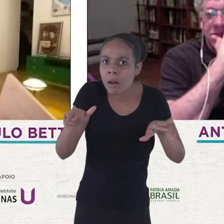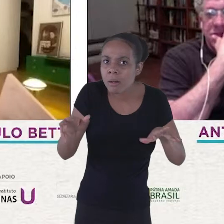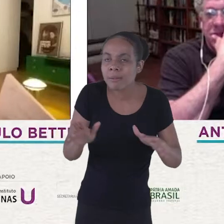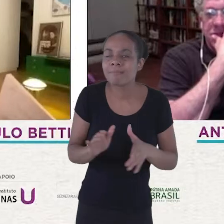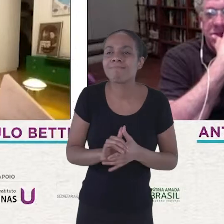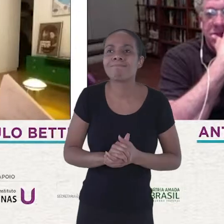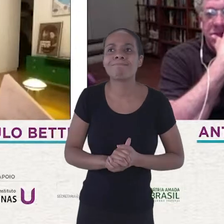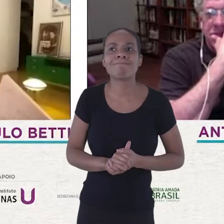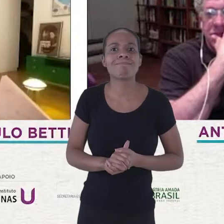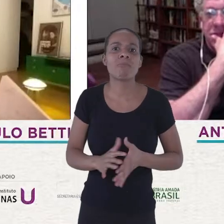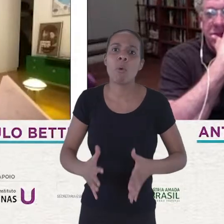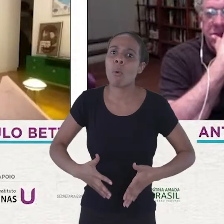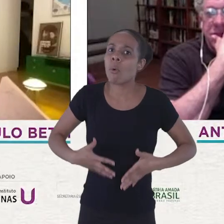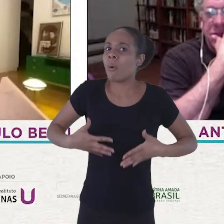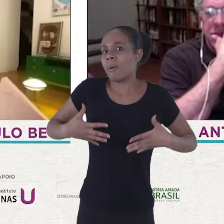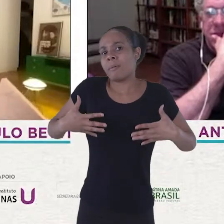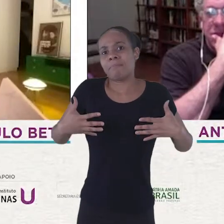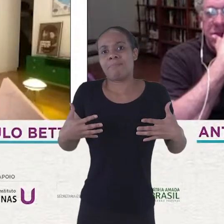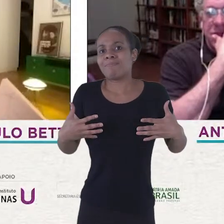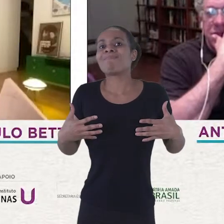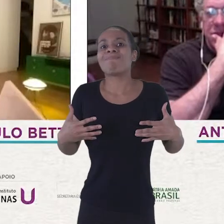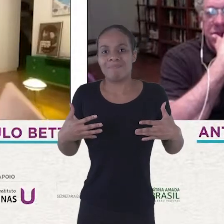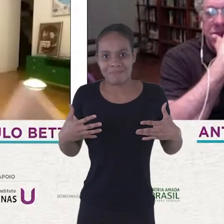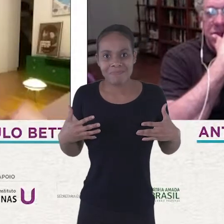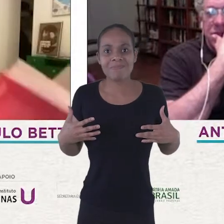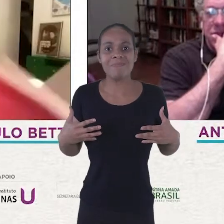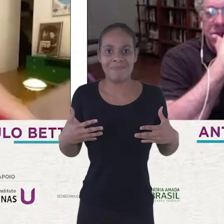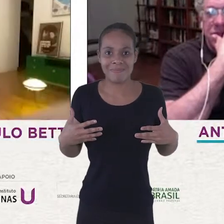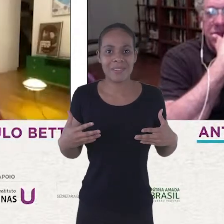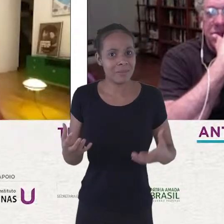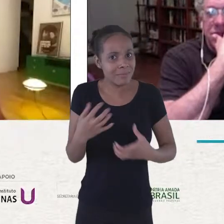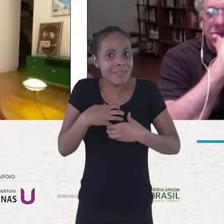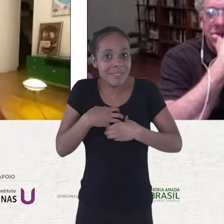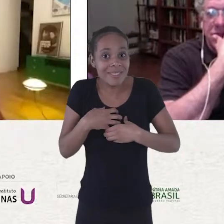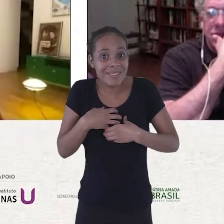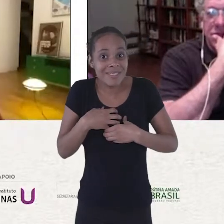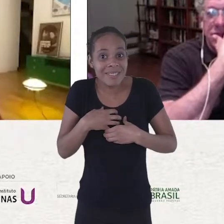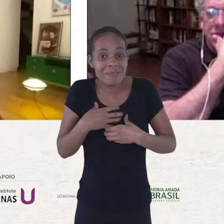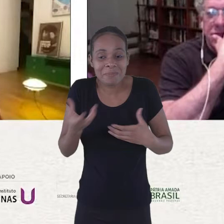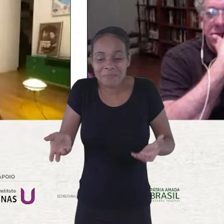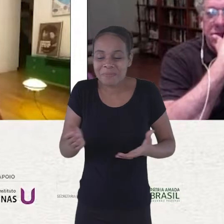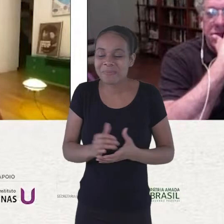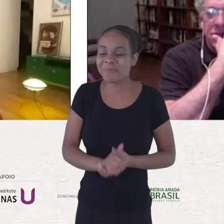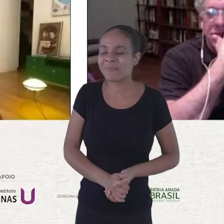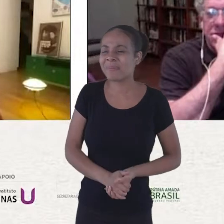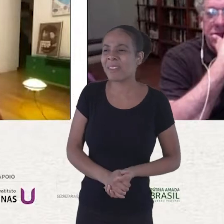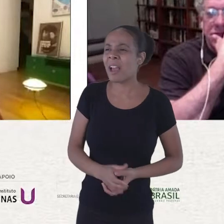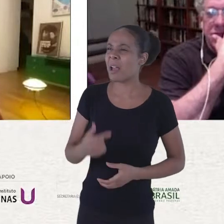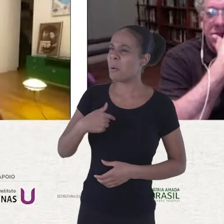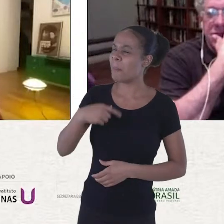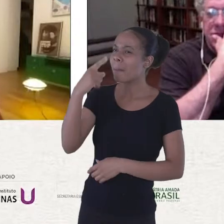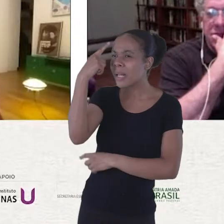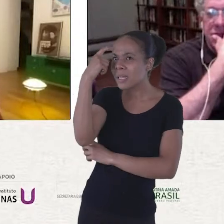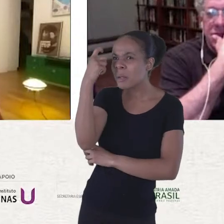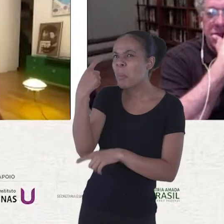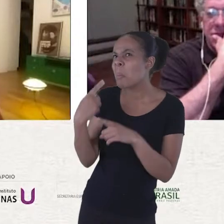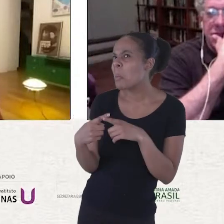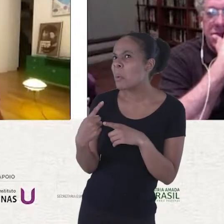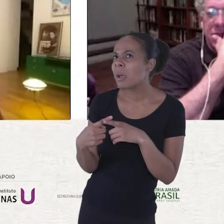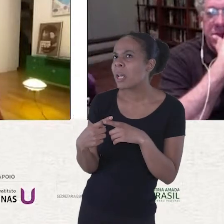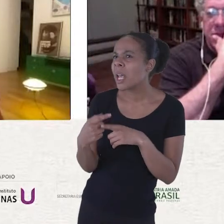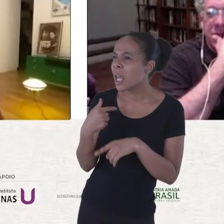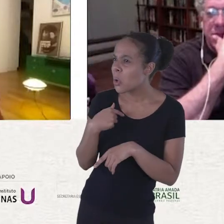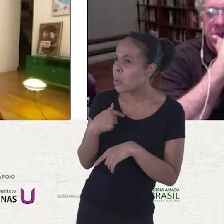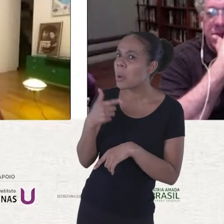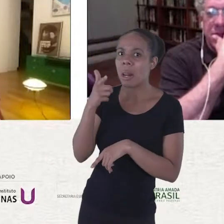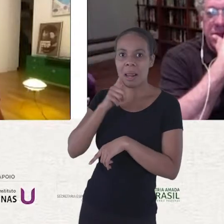honrado, é claro que eu me senti, mas eu falei assim: nossa, mas por quê? Caramba, que legal que eu estou ali.